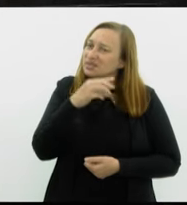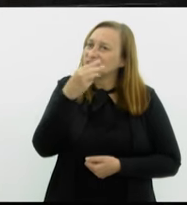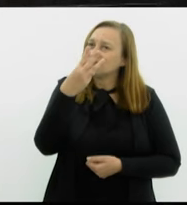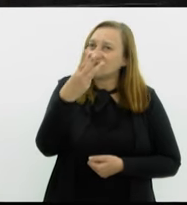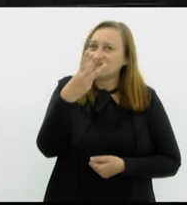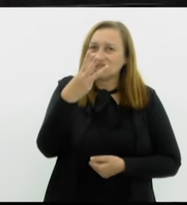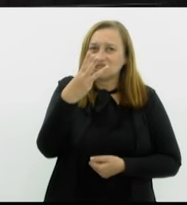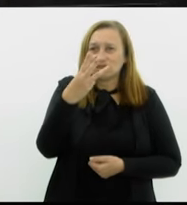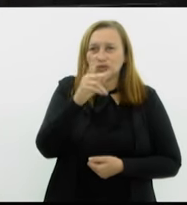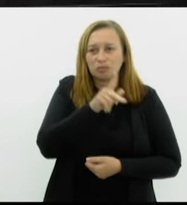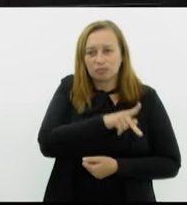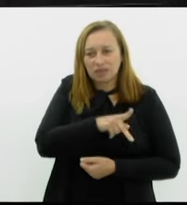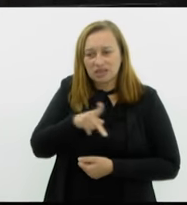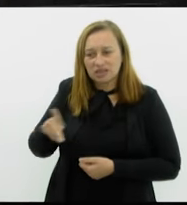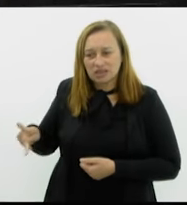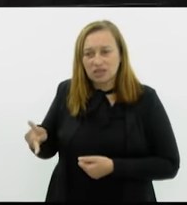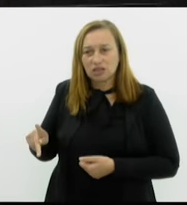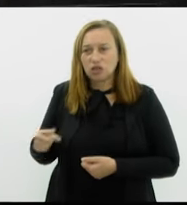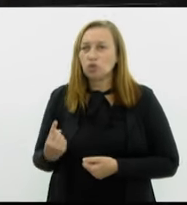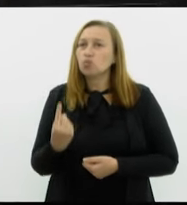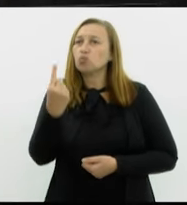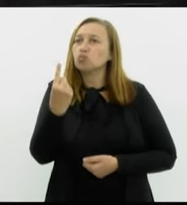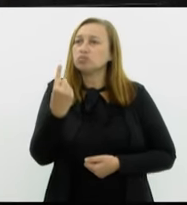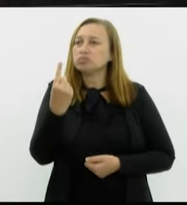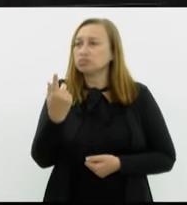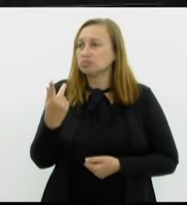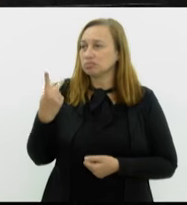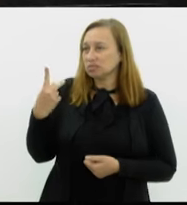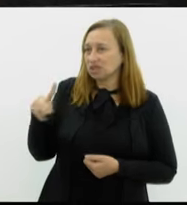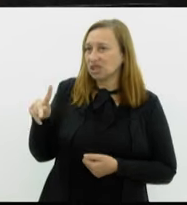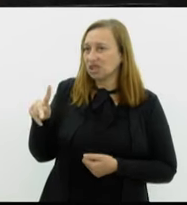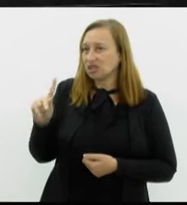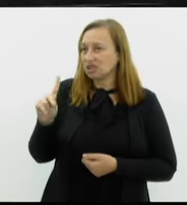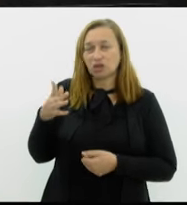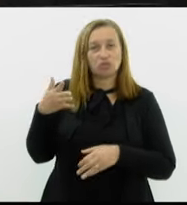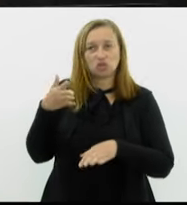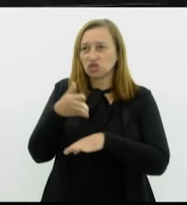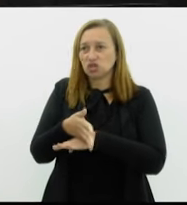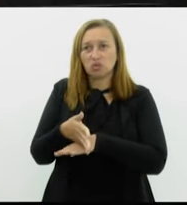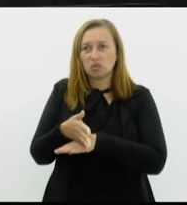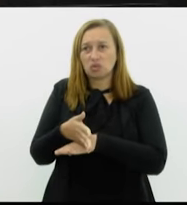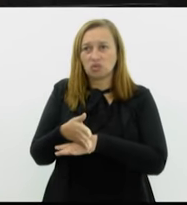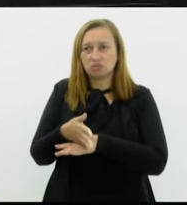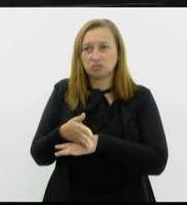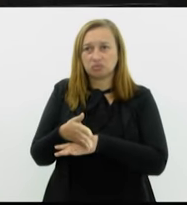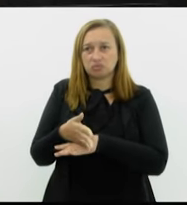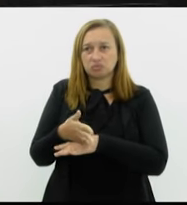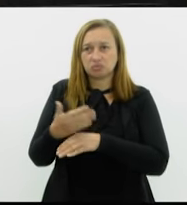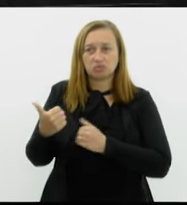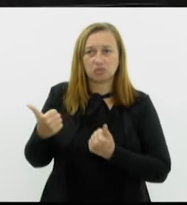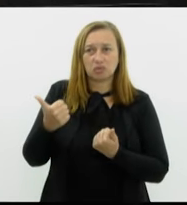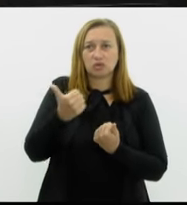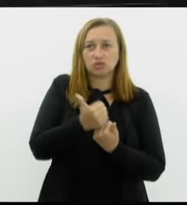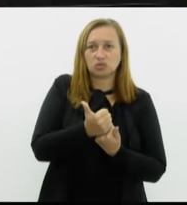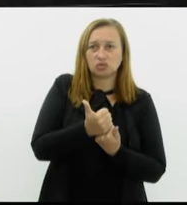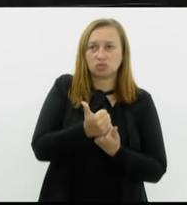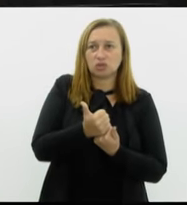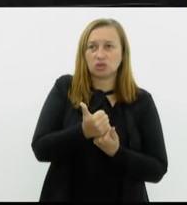presidentes, sendo que um deles não chegou nem a assumir, foi